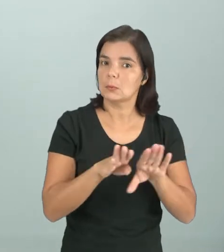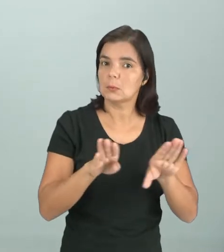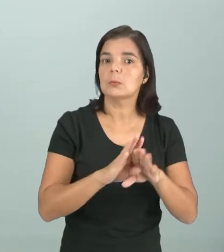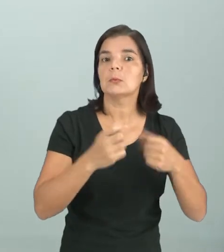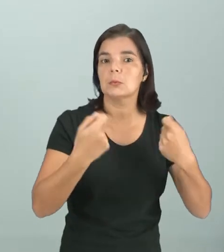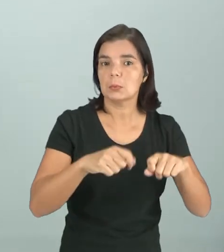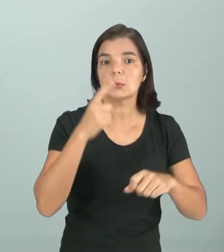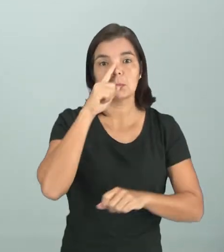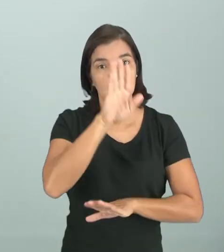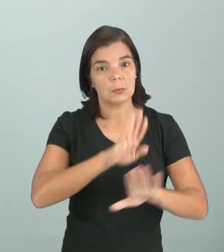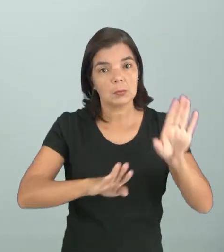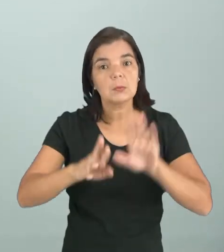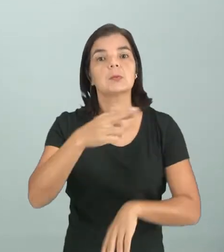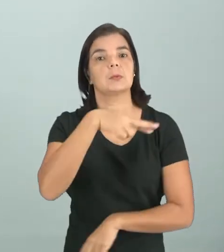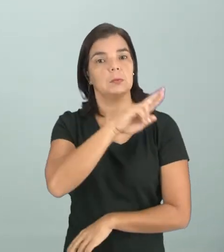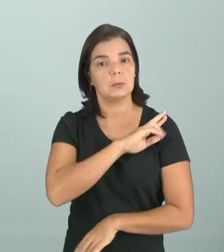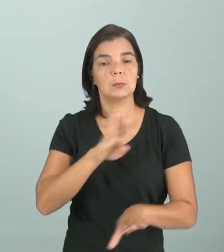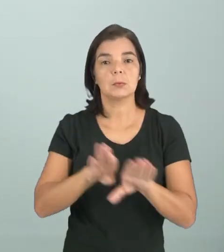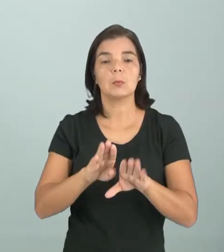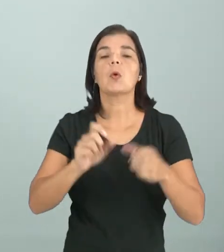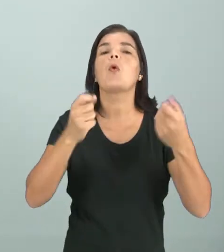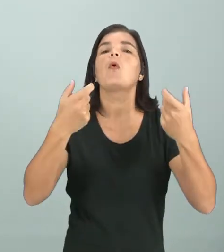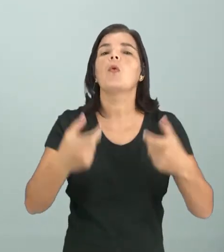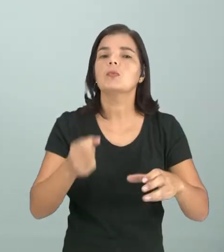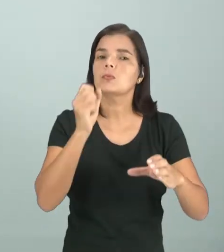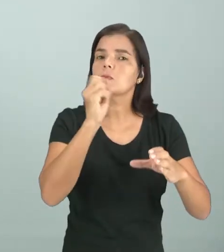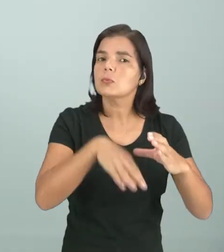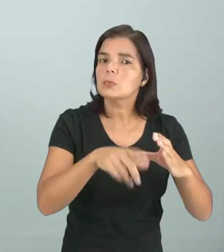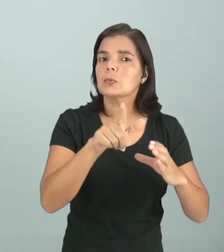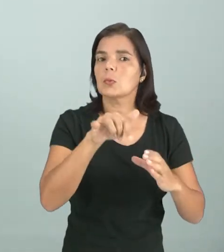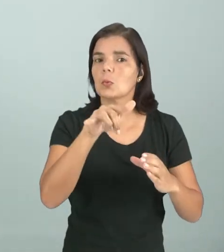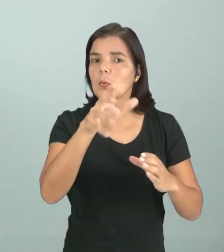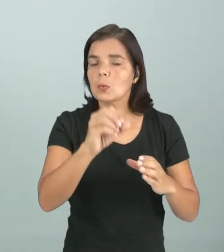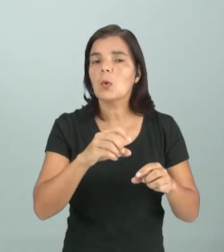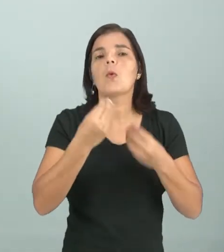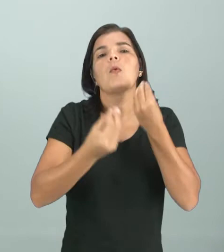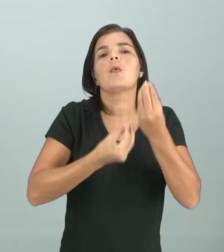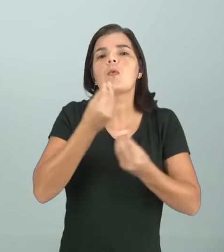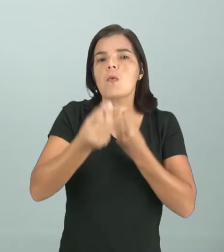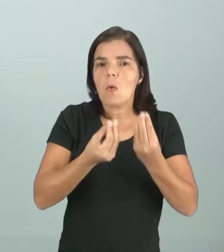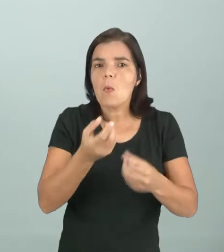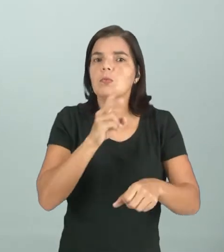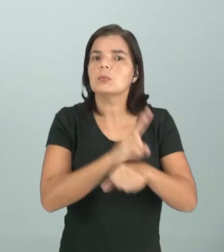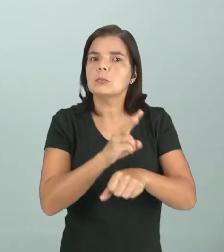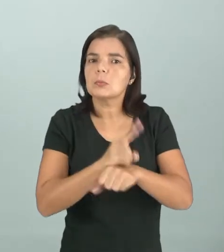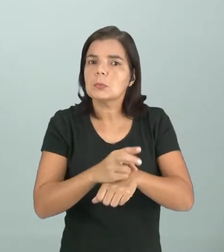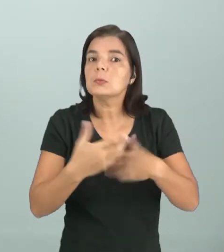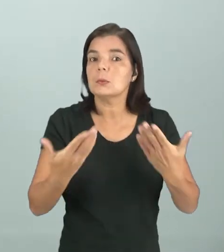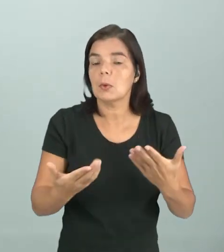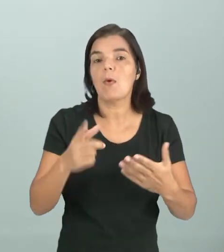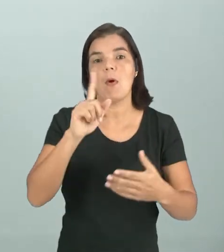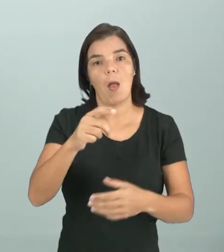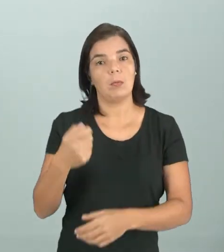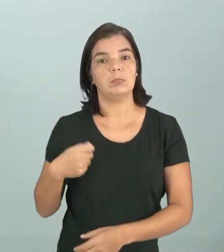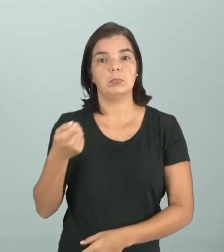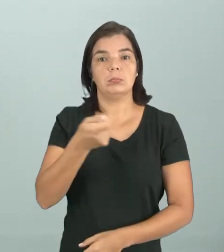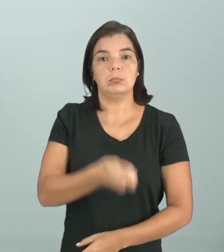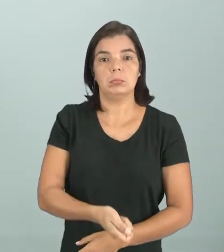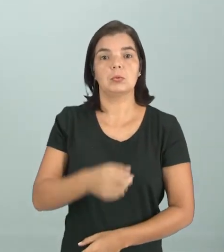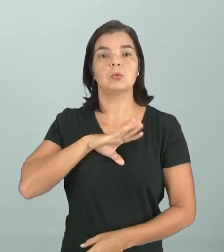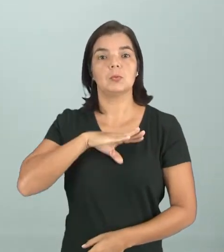eu preciso ter essa responsabilidade. Onde eu descarto esse lixo? Né? Como que esse lixo vai ser tratado? Então, são